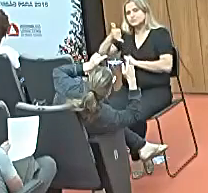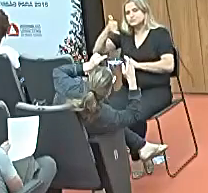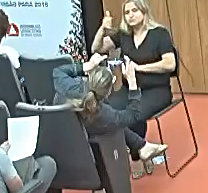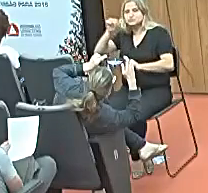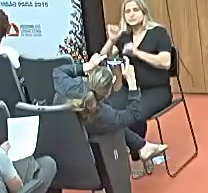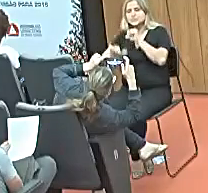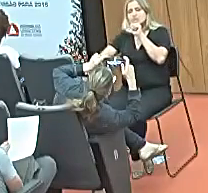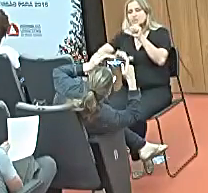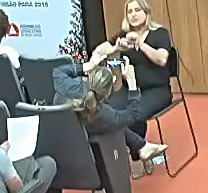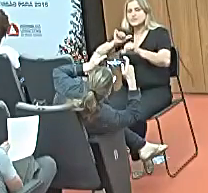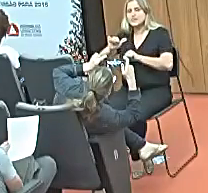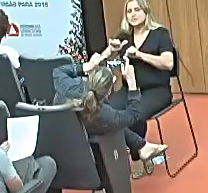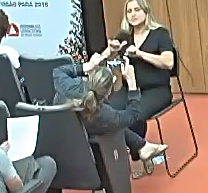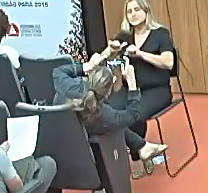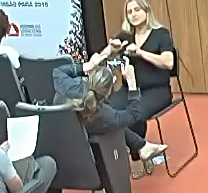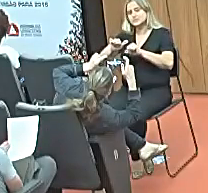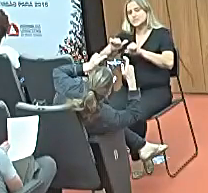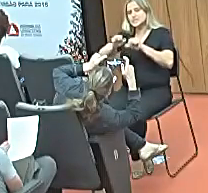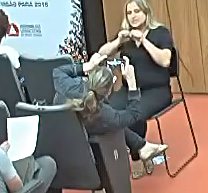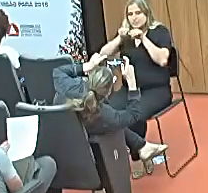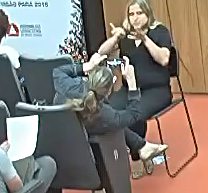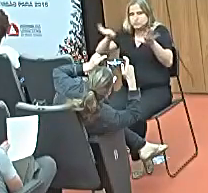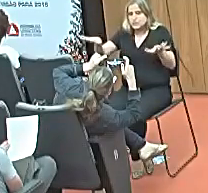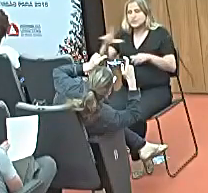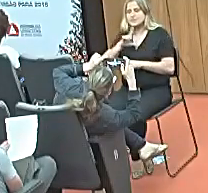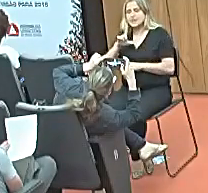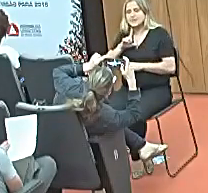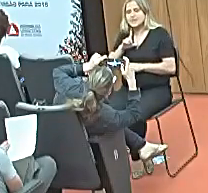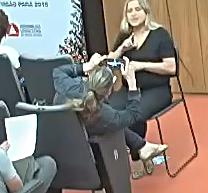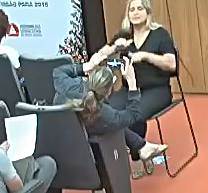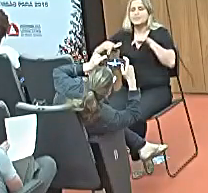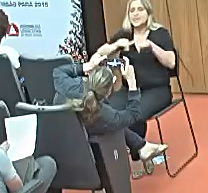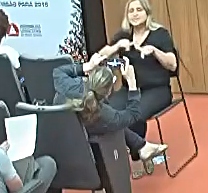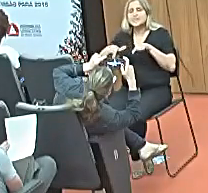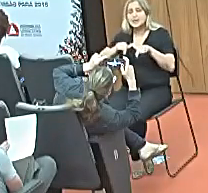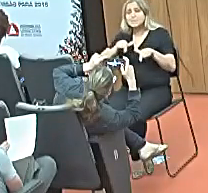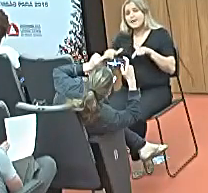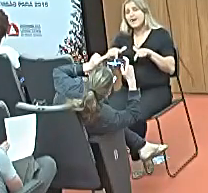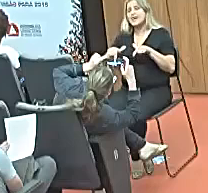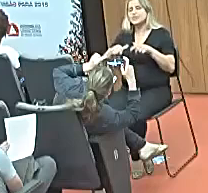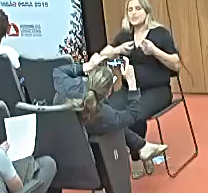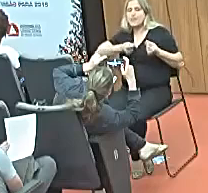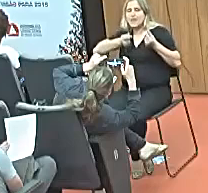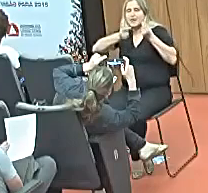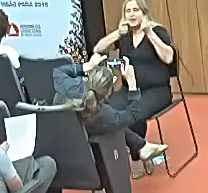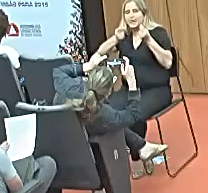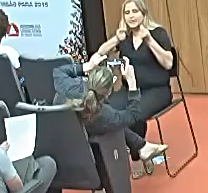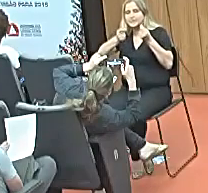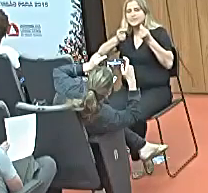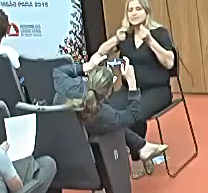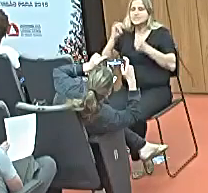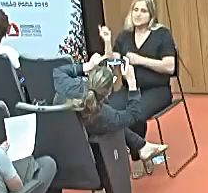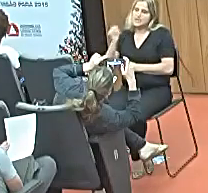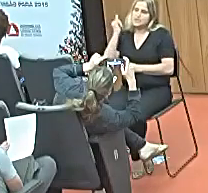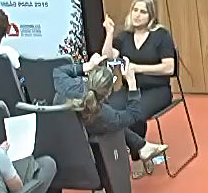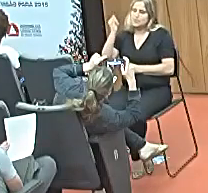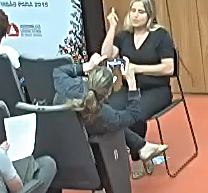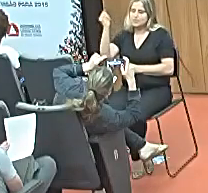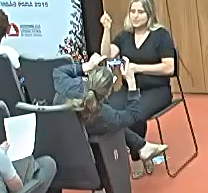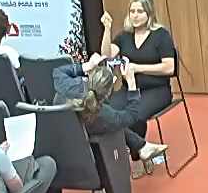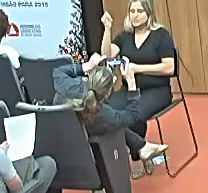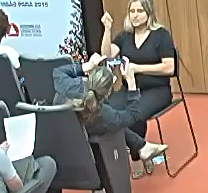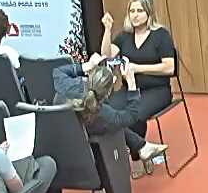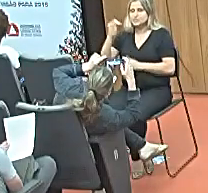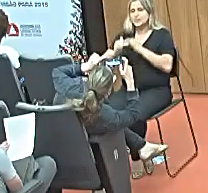mas no centro de inovação tecnológica que vai gerar emprego e renda negócios na cadeia altamente importante do ponto de